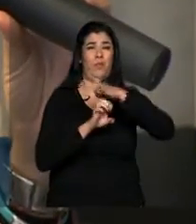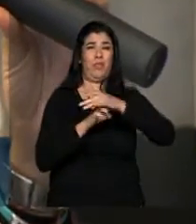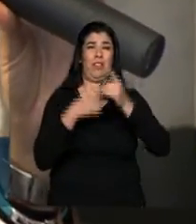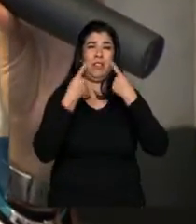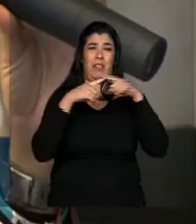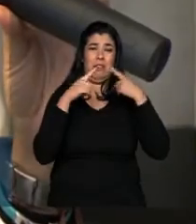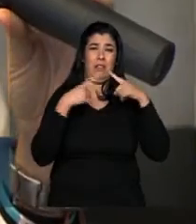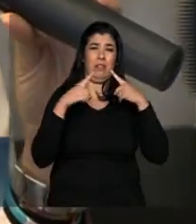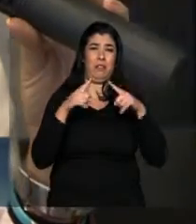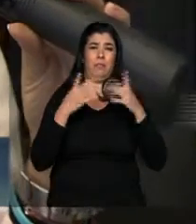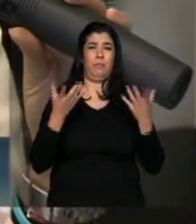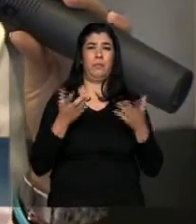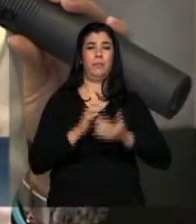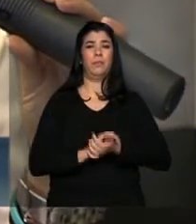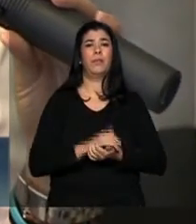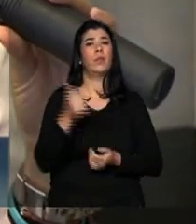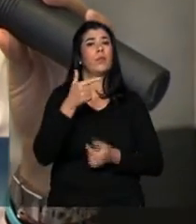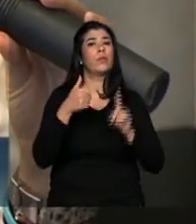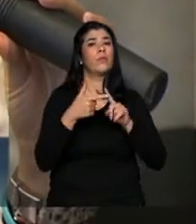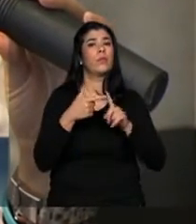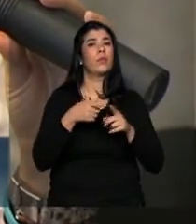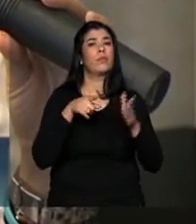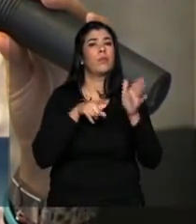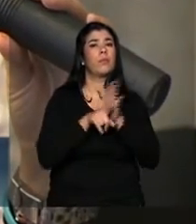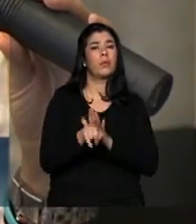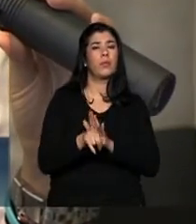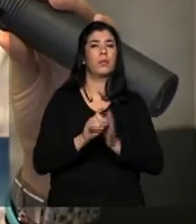Só uma segunda pergunta.